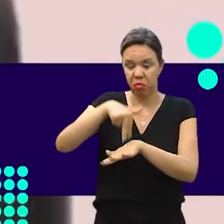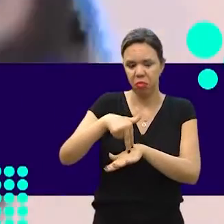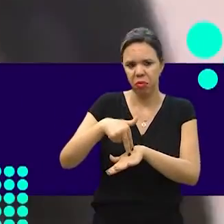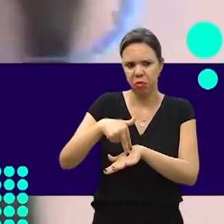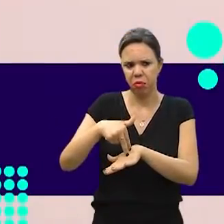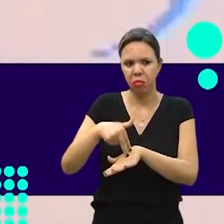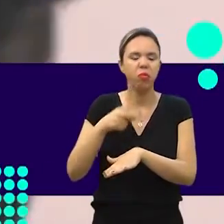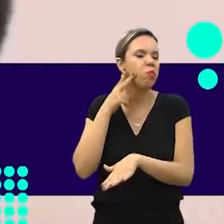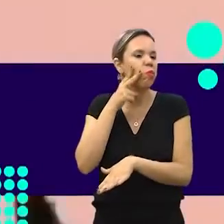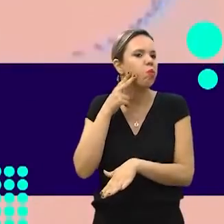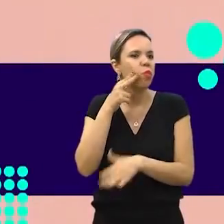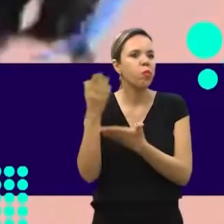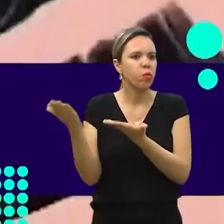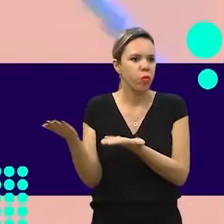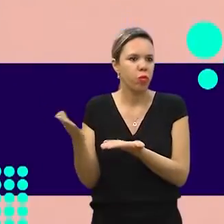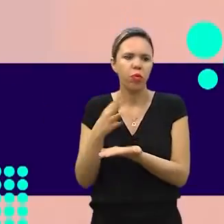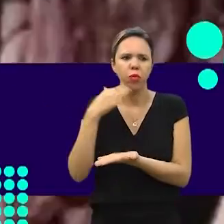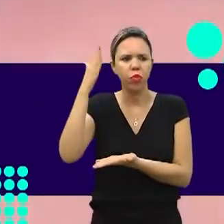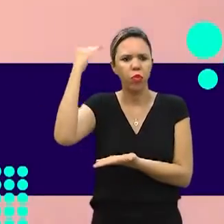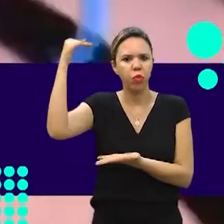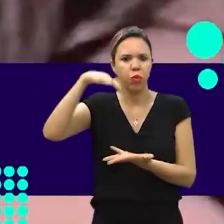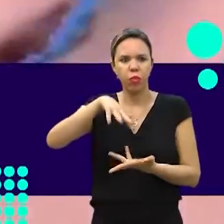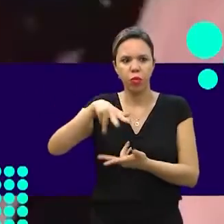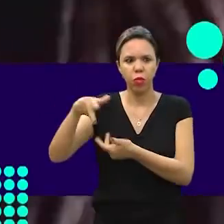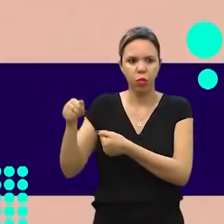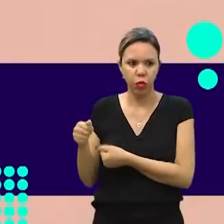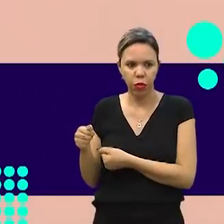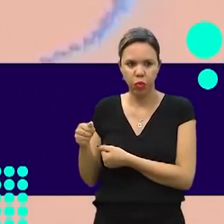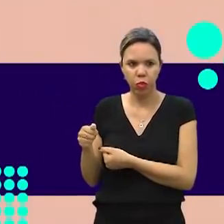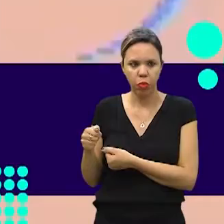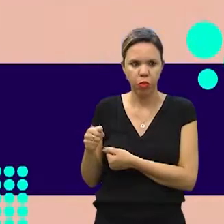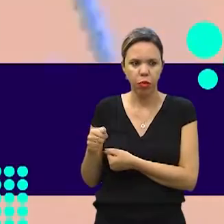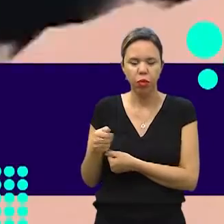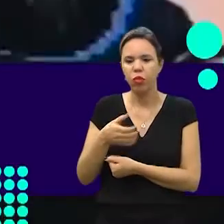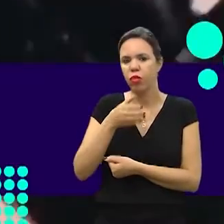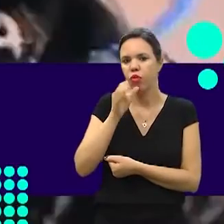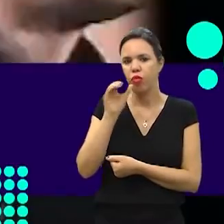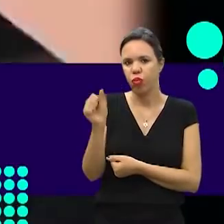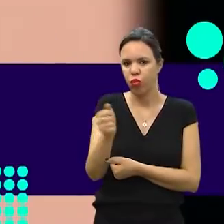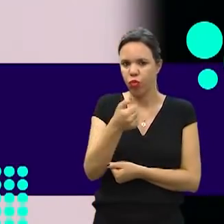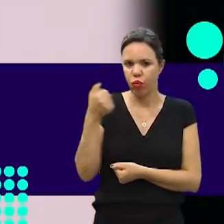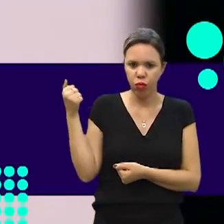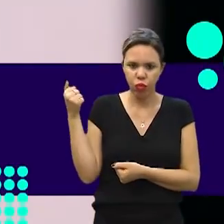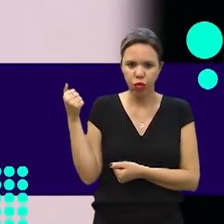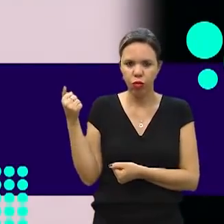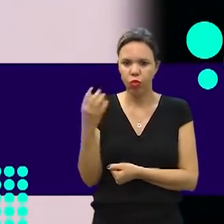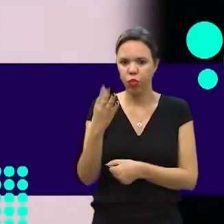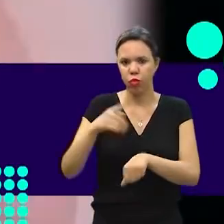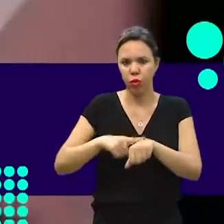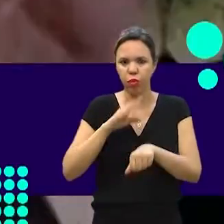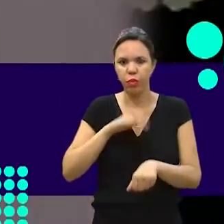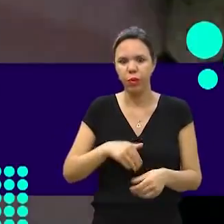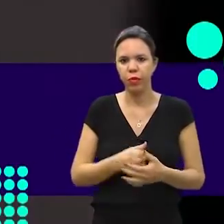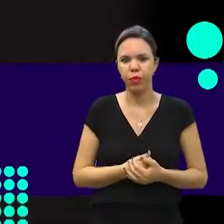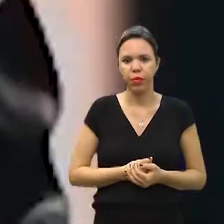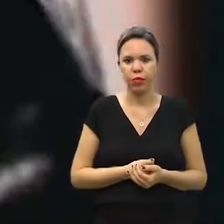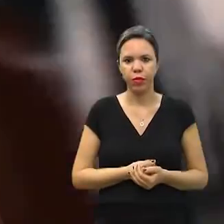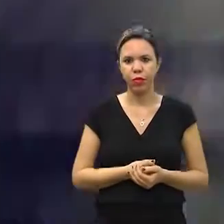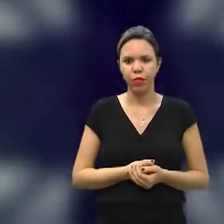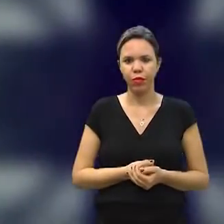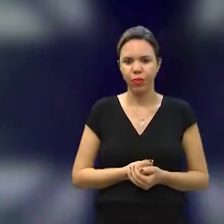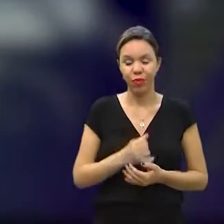se apresenta em Vinhedo. Hits conhecidos mundialmente na choperia Portal a partir das 4 da